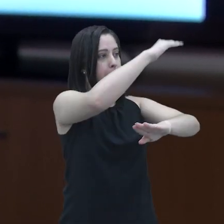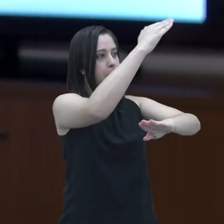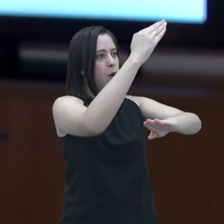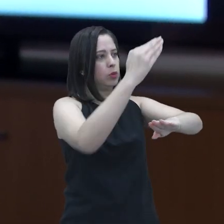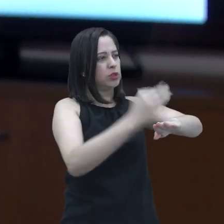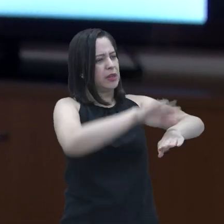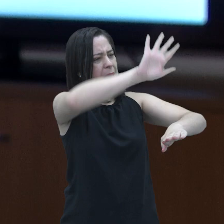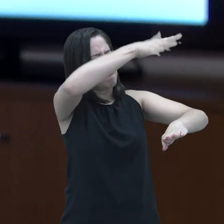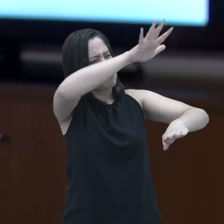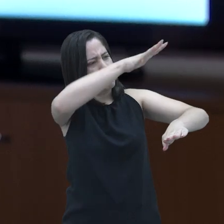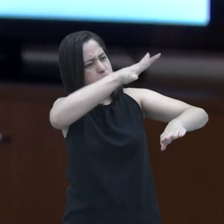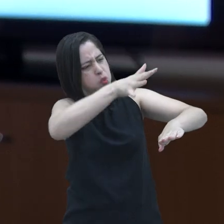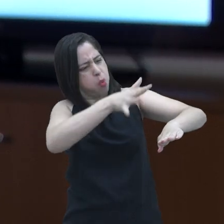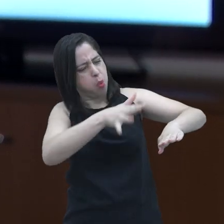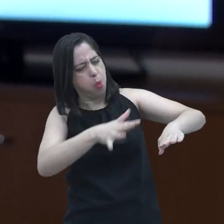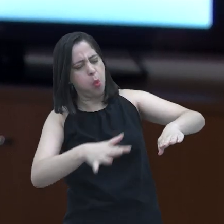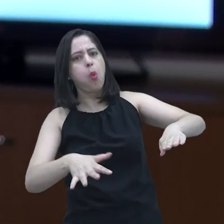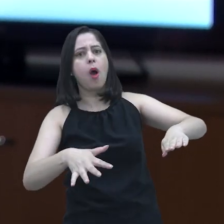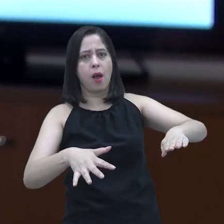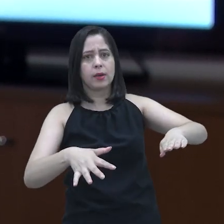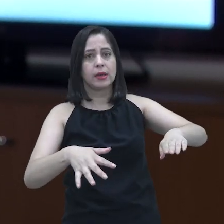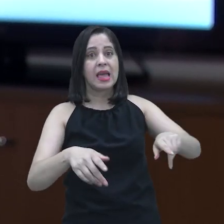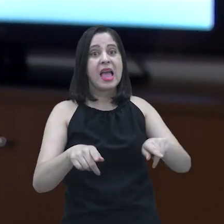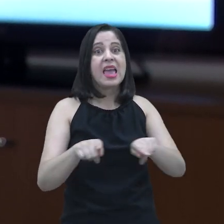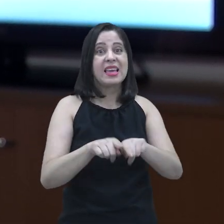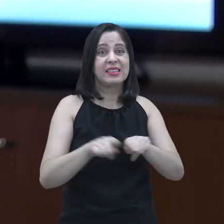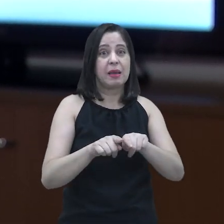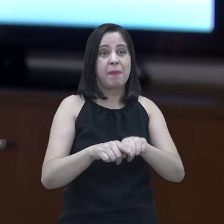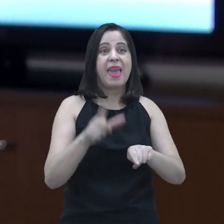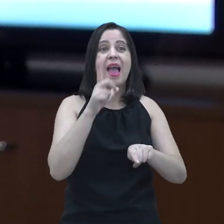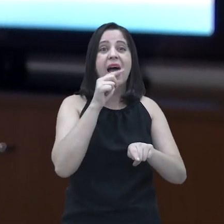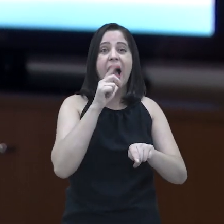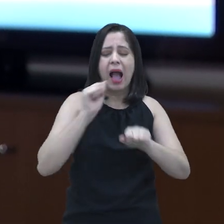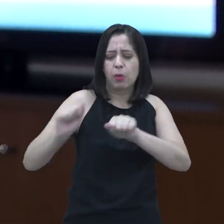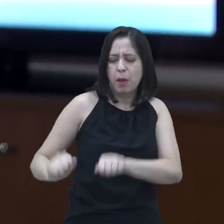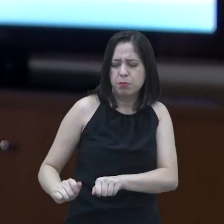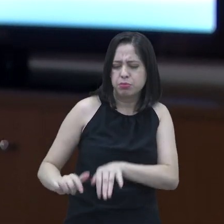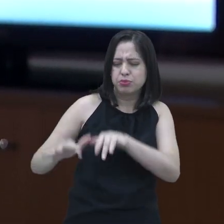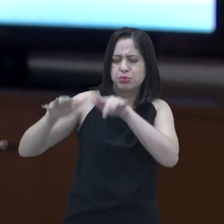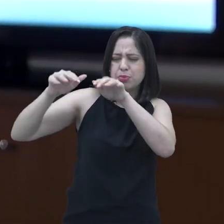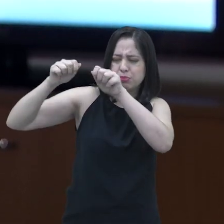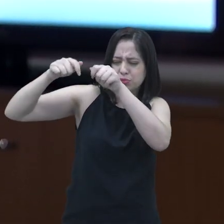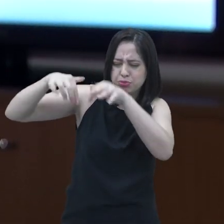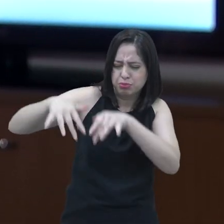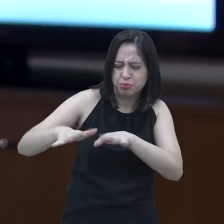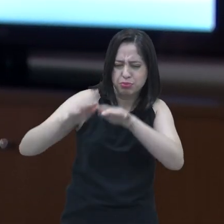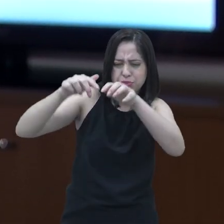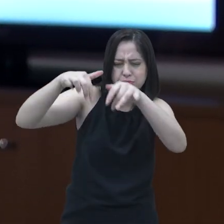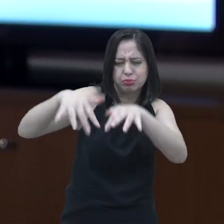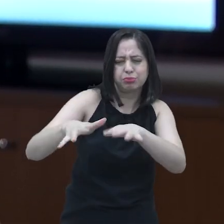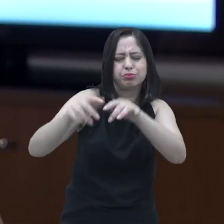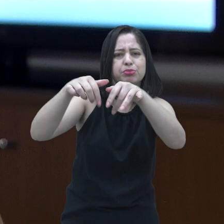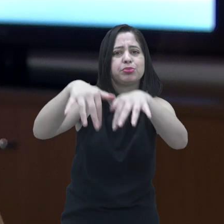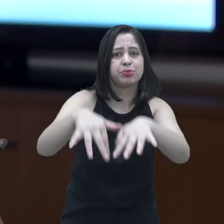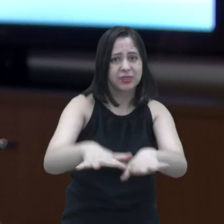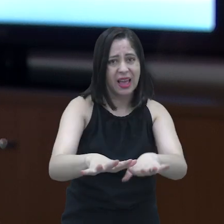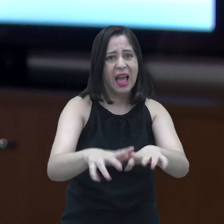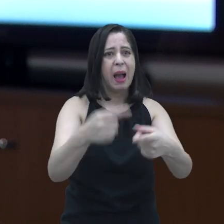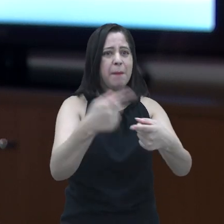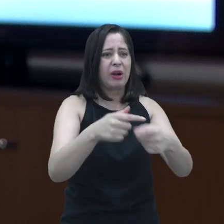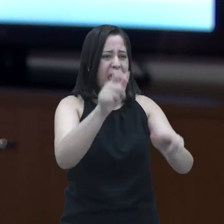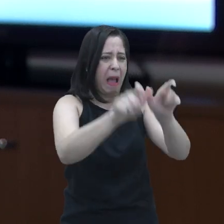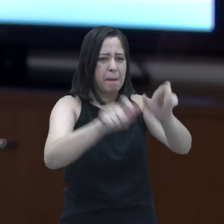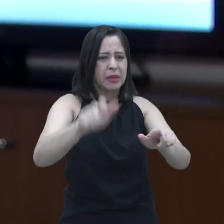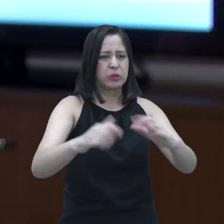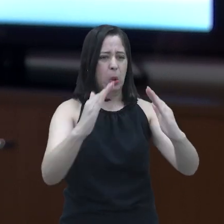de terra, que é o fenômeno que mais gente mata no país, e as inundações, que é o fenômeno que causa o maior número de